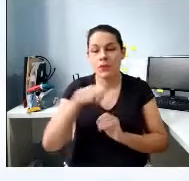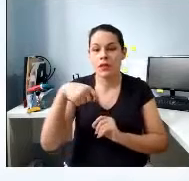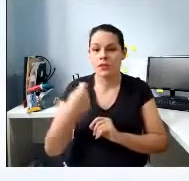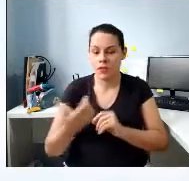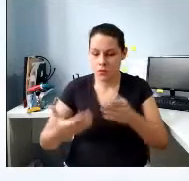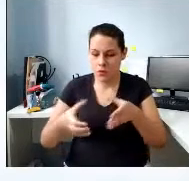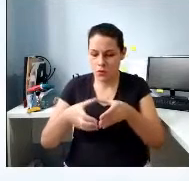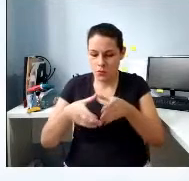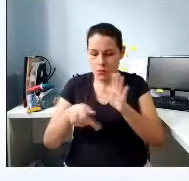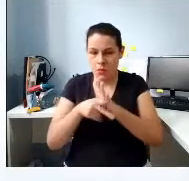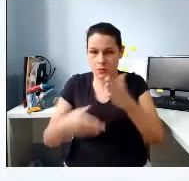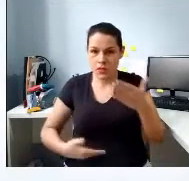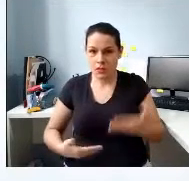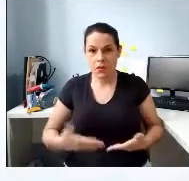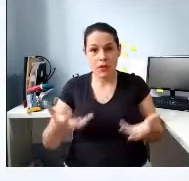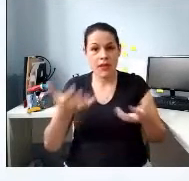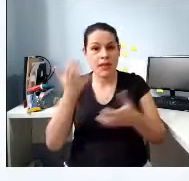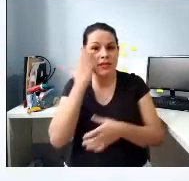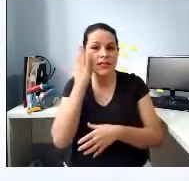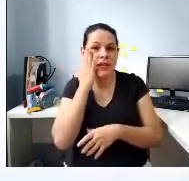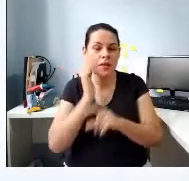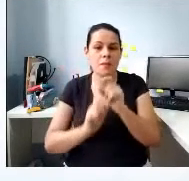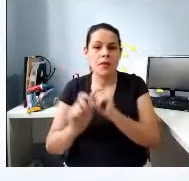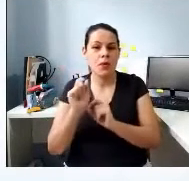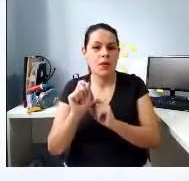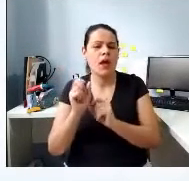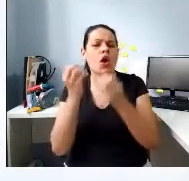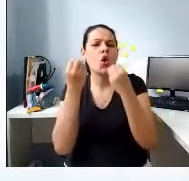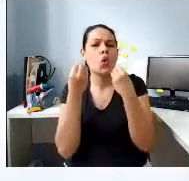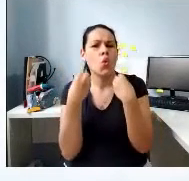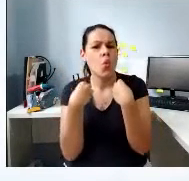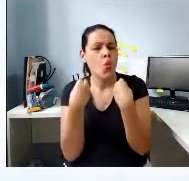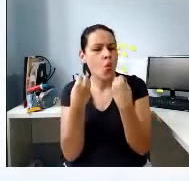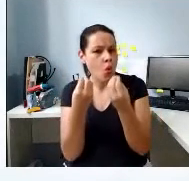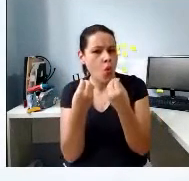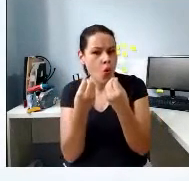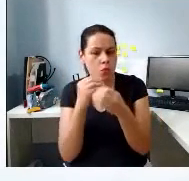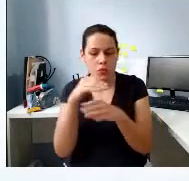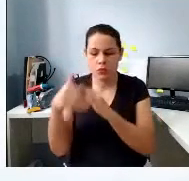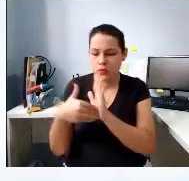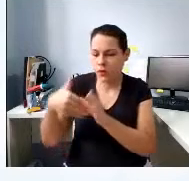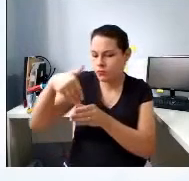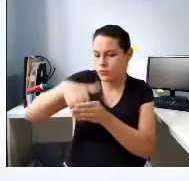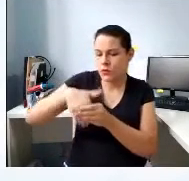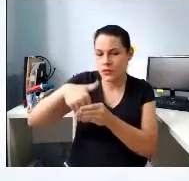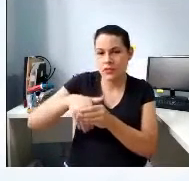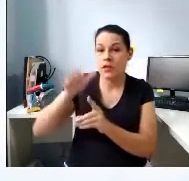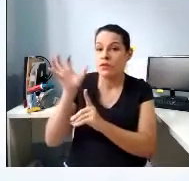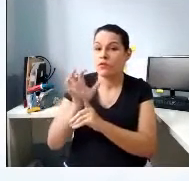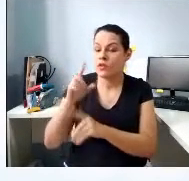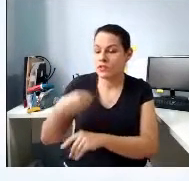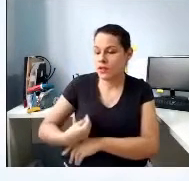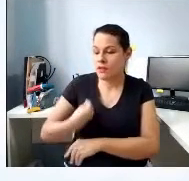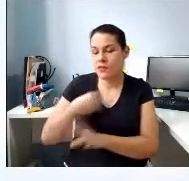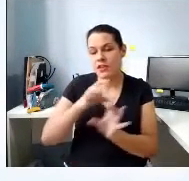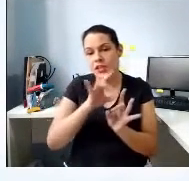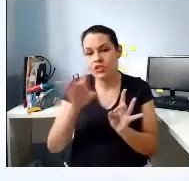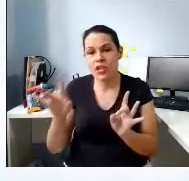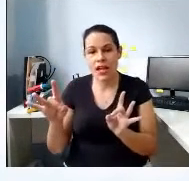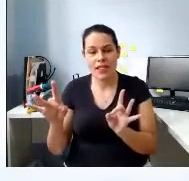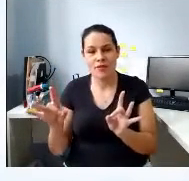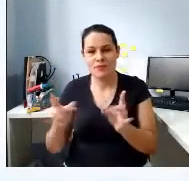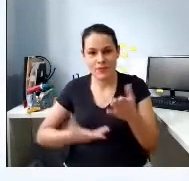aqui nos acompanhando agora, ele quer saber. De que forma essas eleições impactam na vida deles? E a gente